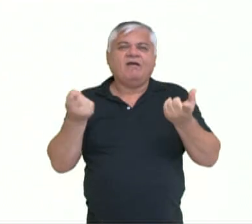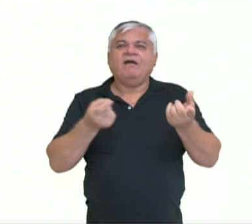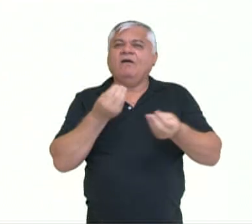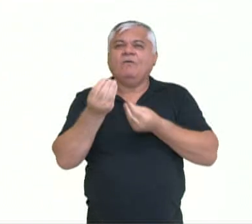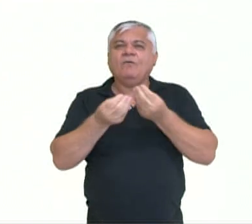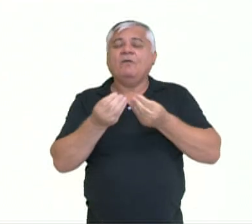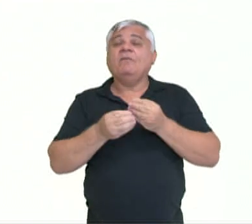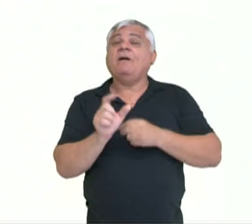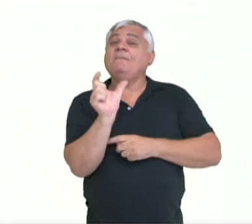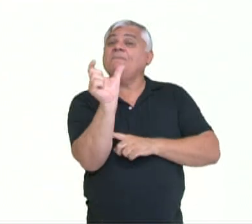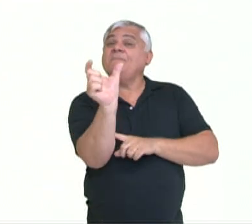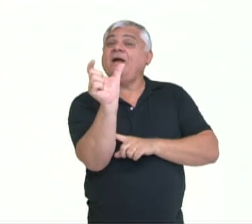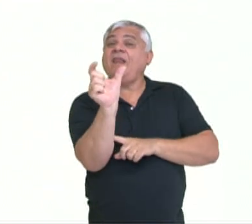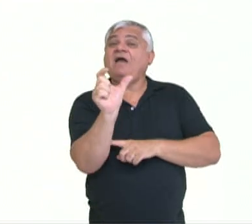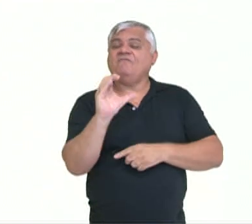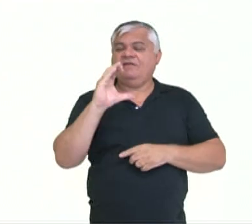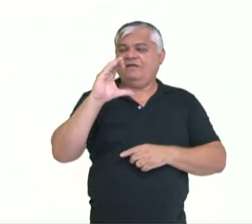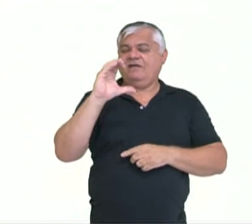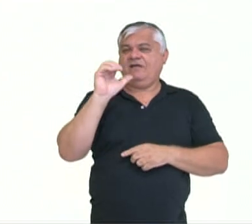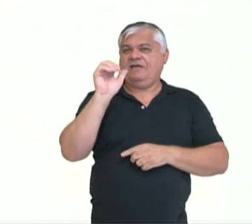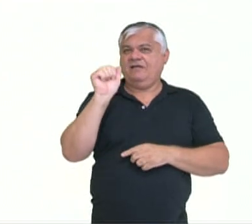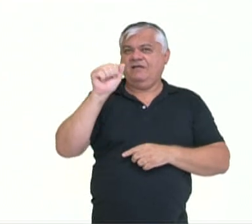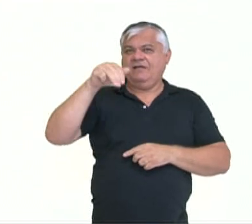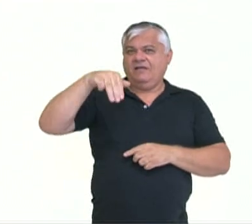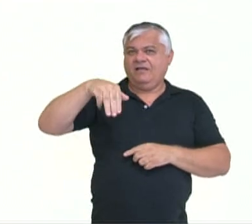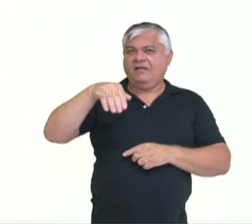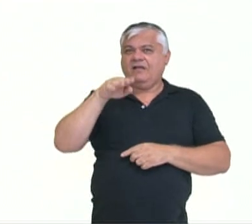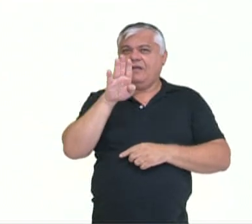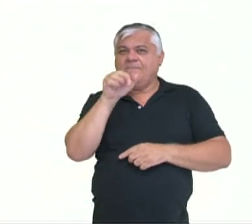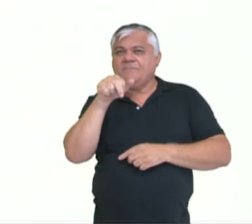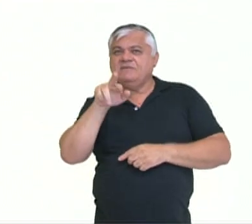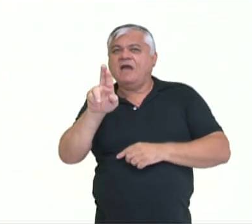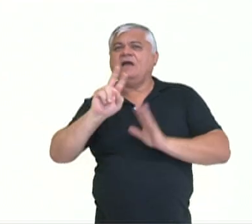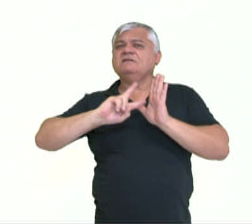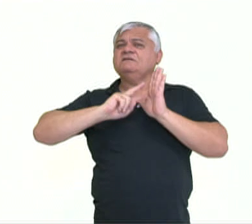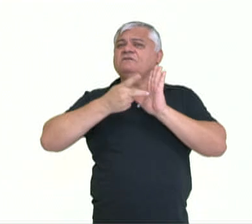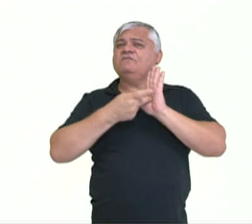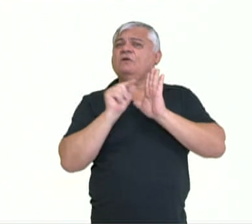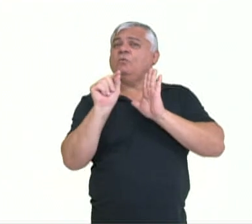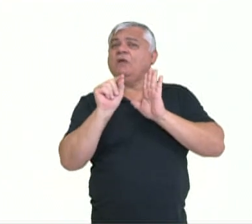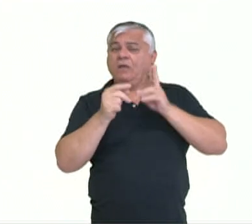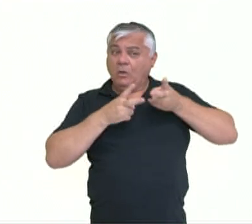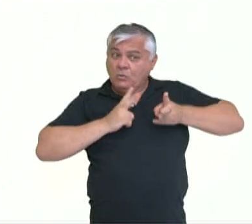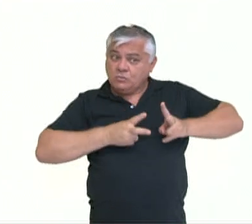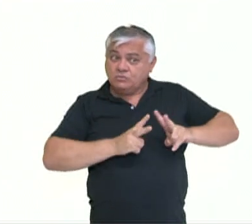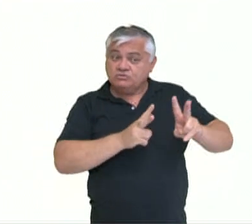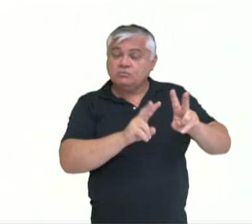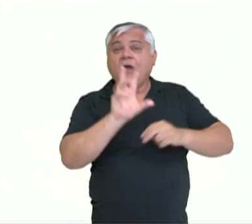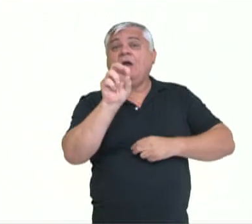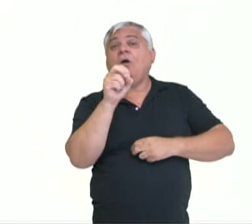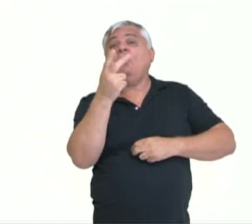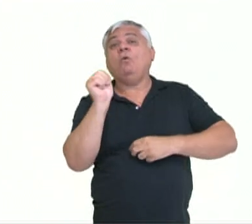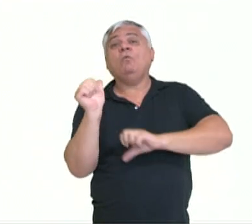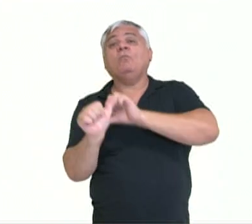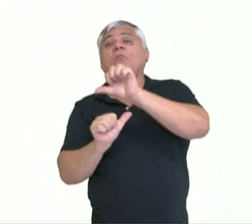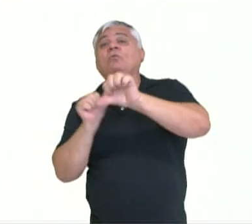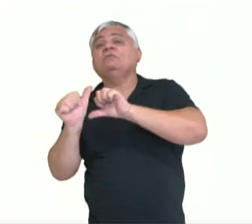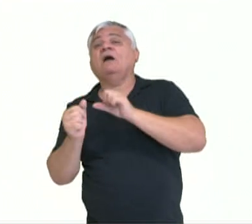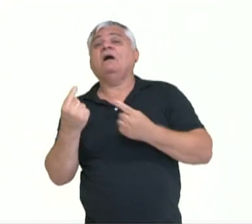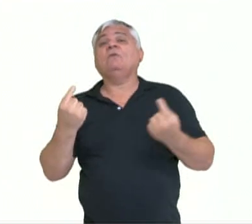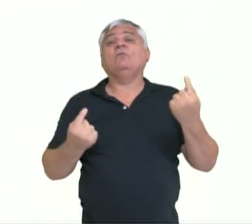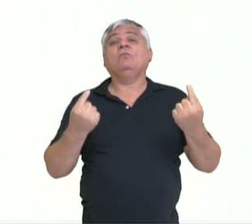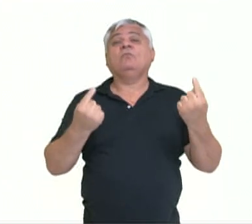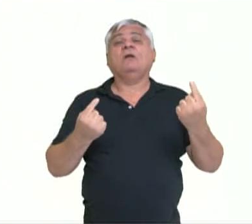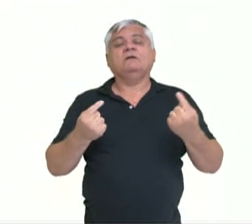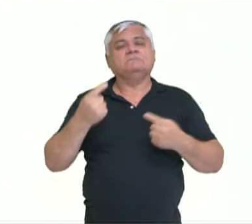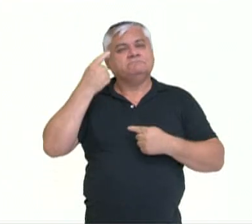la palabra cambiar? ¿Qué significa cambiar? Continuar ou mudar? Pense um pouquinho,